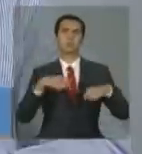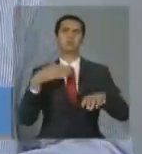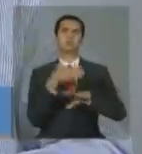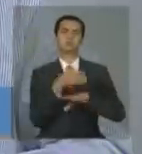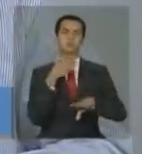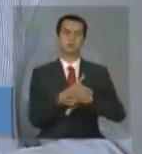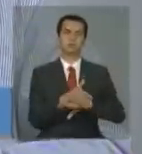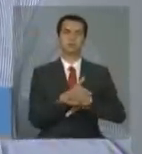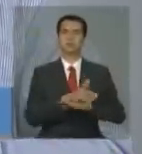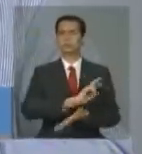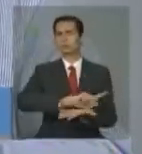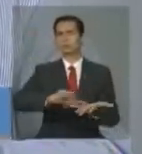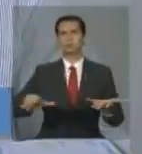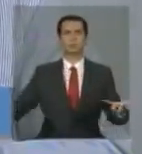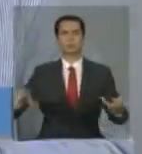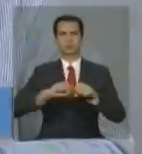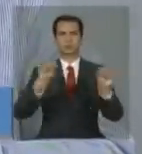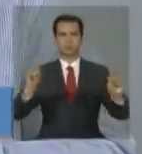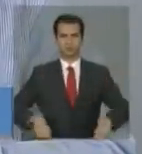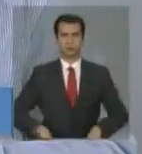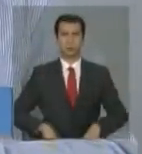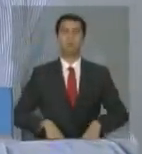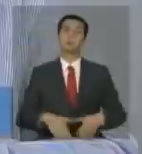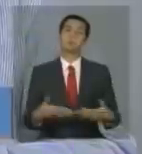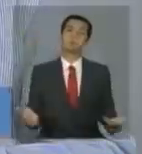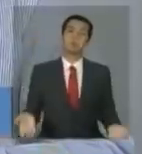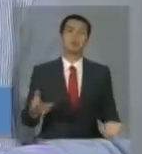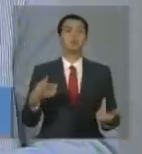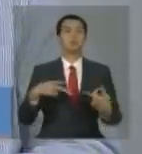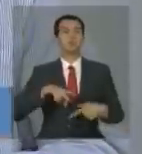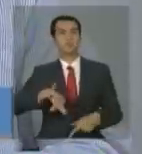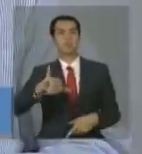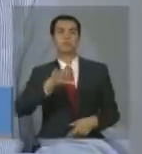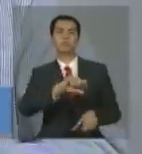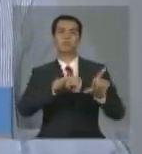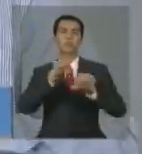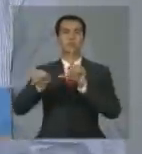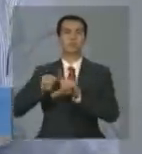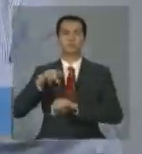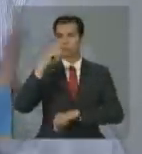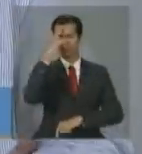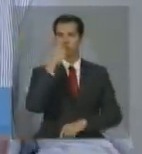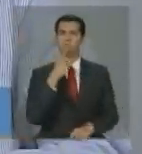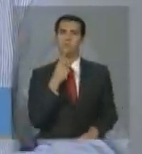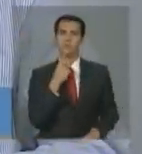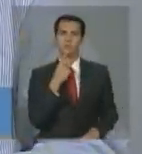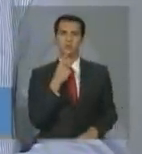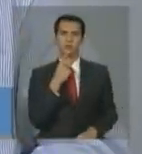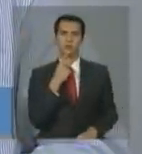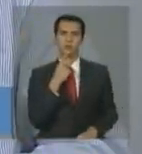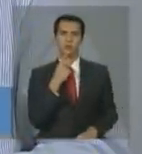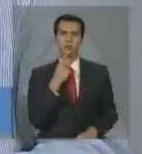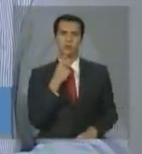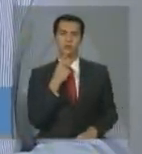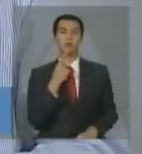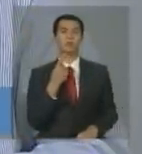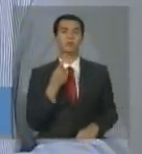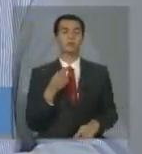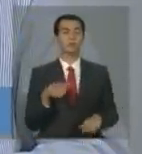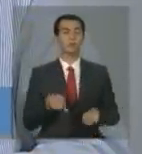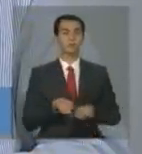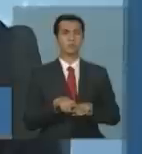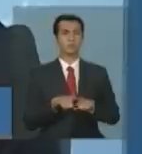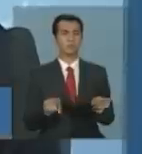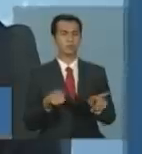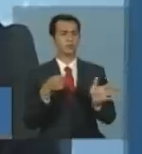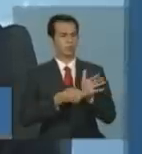o adjunto. A partir desse momento, eles vão delegar os perfis para os outros usuários acessarem os demais sistemas da rede SUAS. Isso não é uma